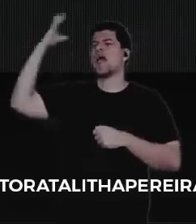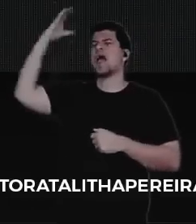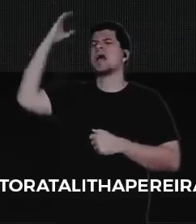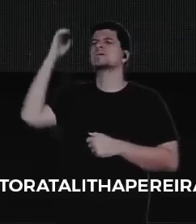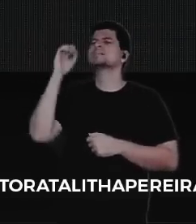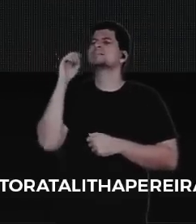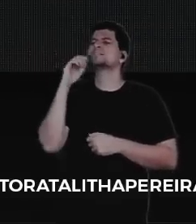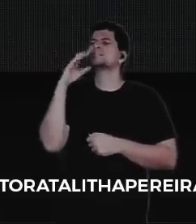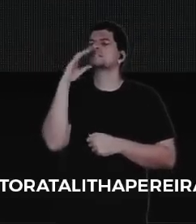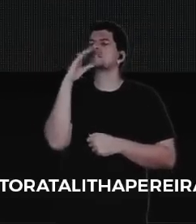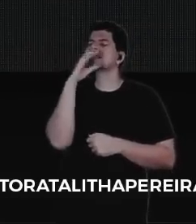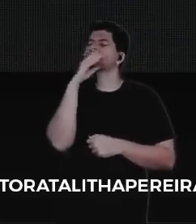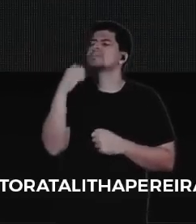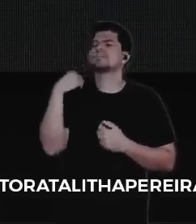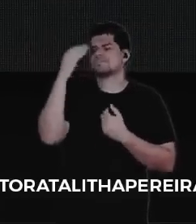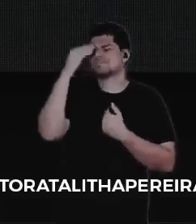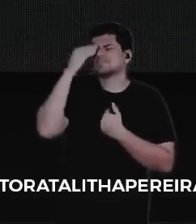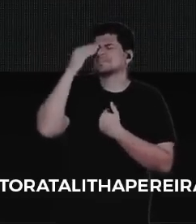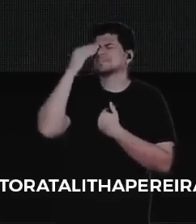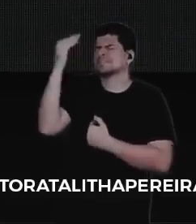Obrigado.